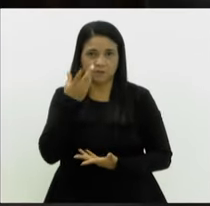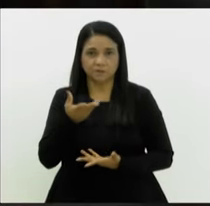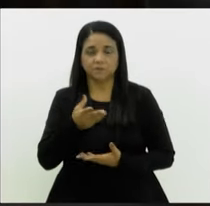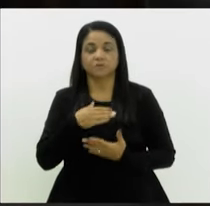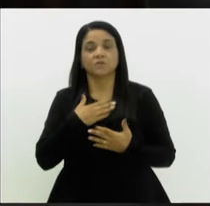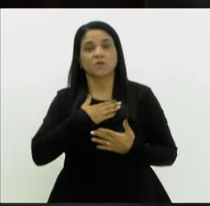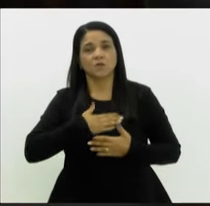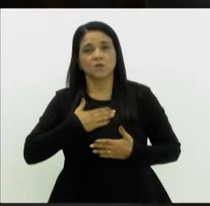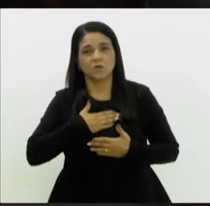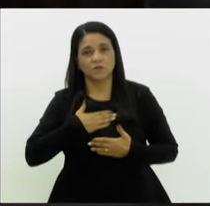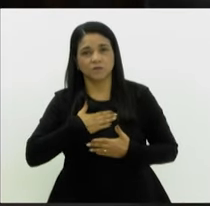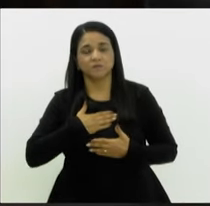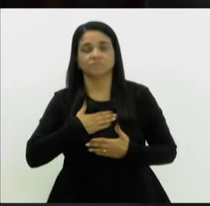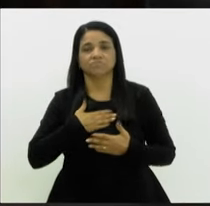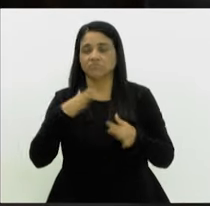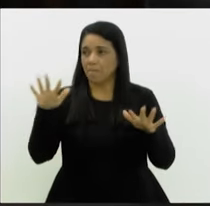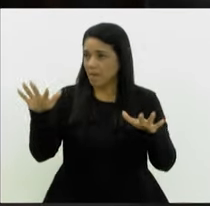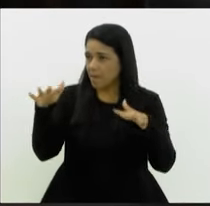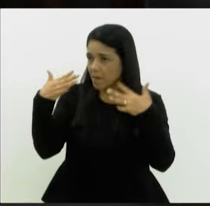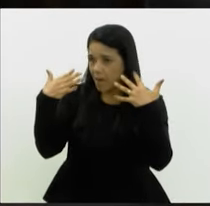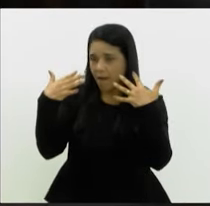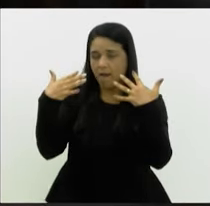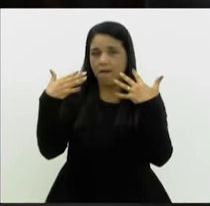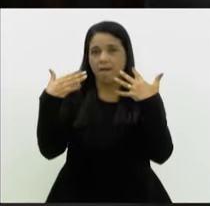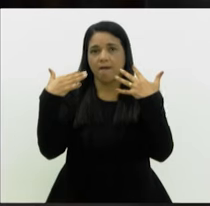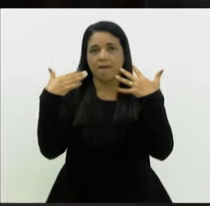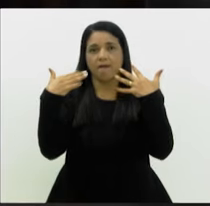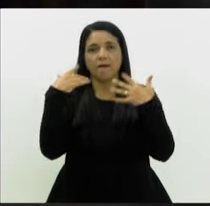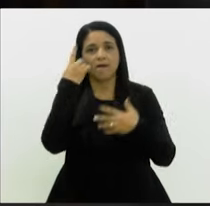Gostaria de chamar a atenção dos senhores e senhoras deputados